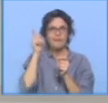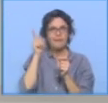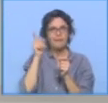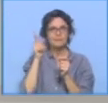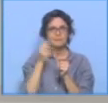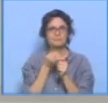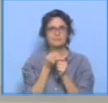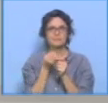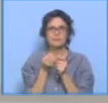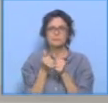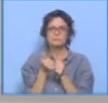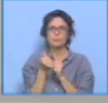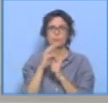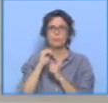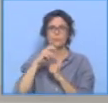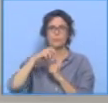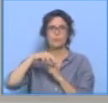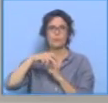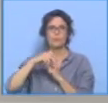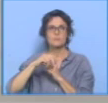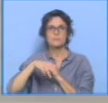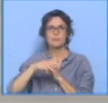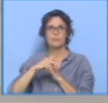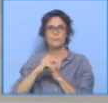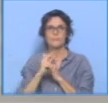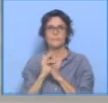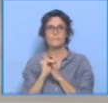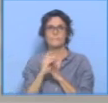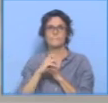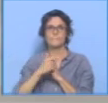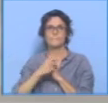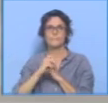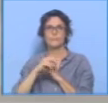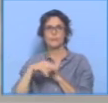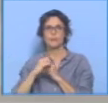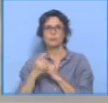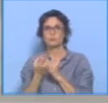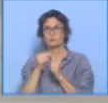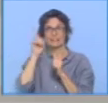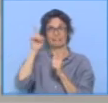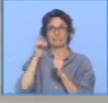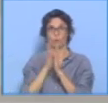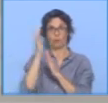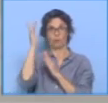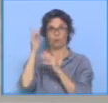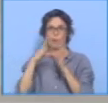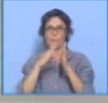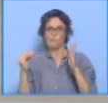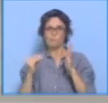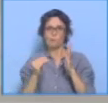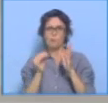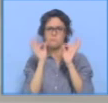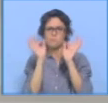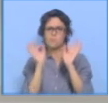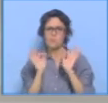samaritano, afinal. Ou se querem, Deus é que é o modelo perfeito para o ser humano, que se tornou perfeito